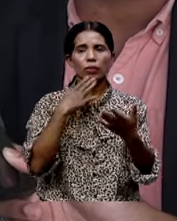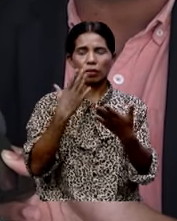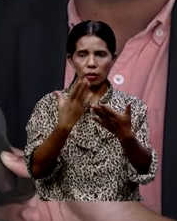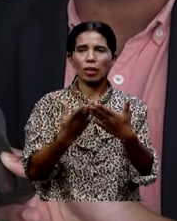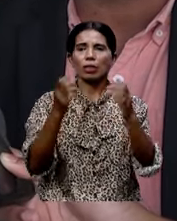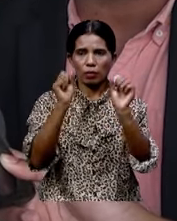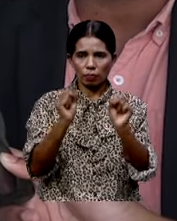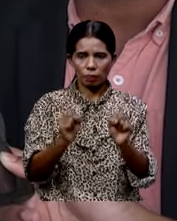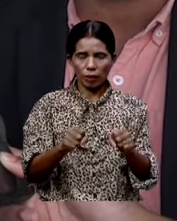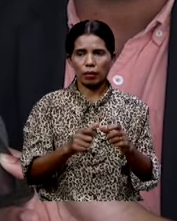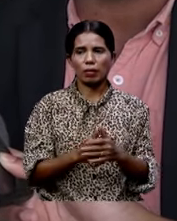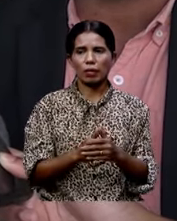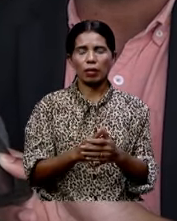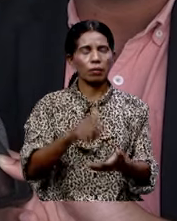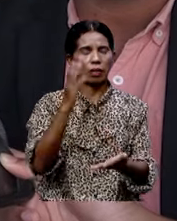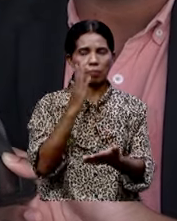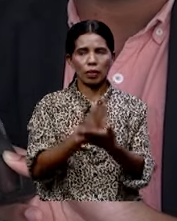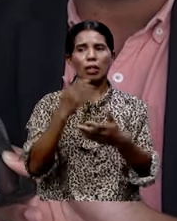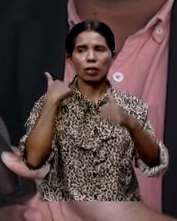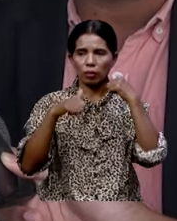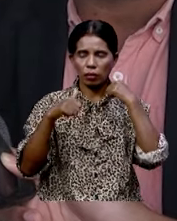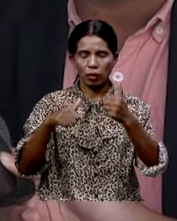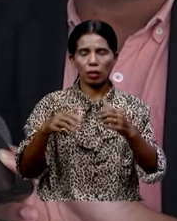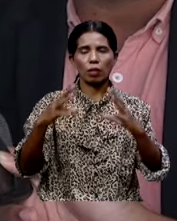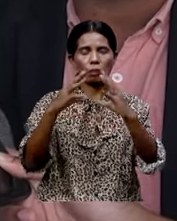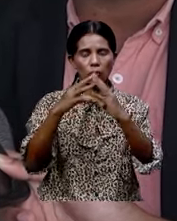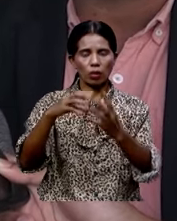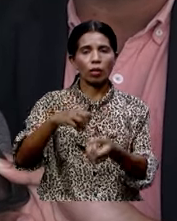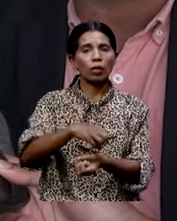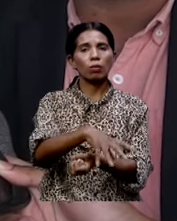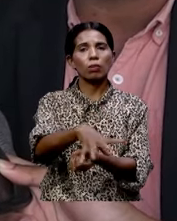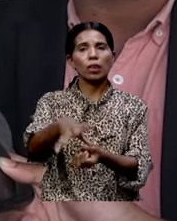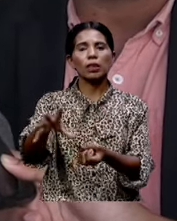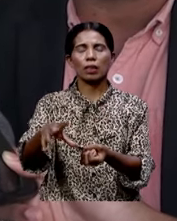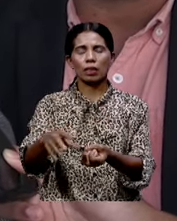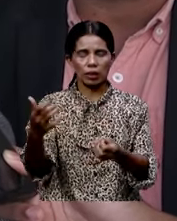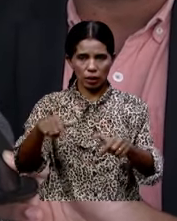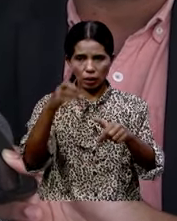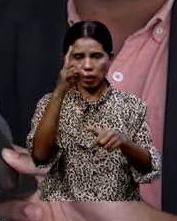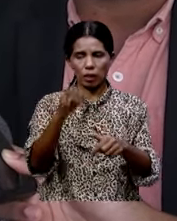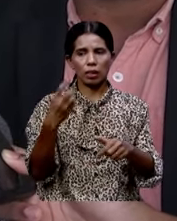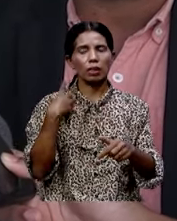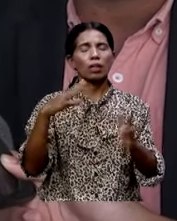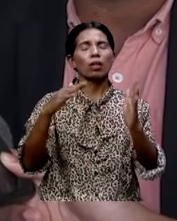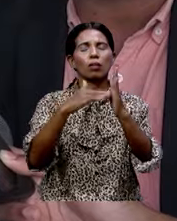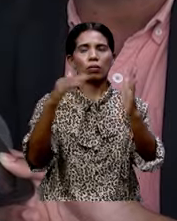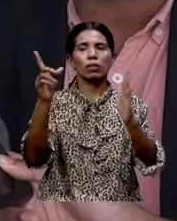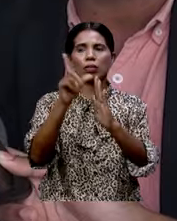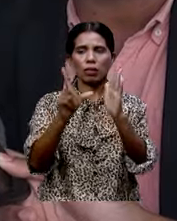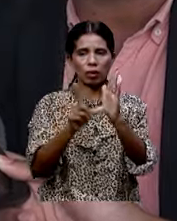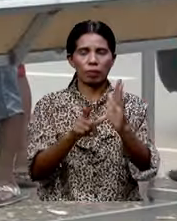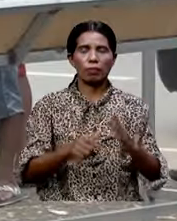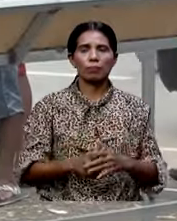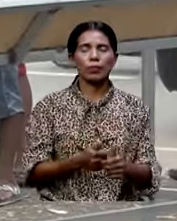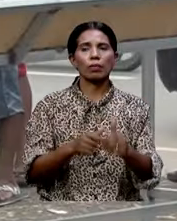bel hamate atividades bola gulin sira di laran nebem kita considera kategorian contra lei.